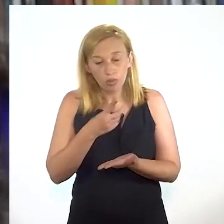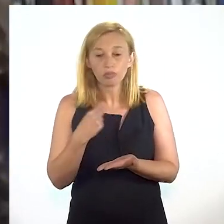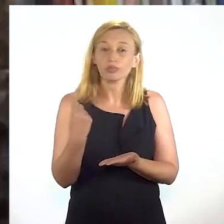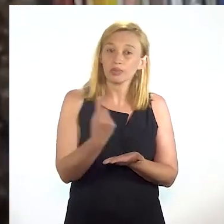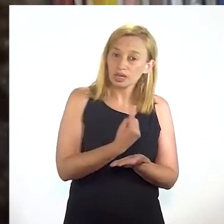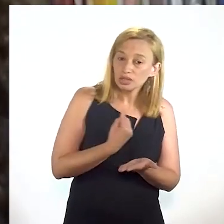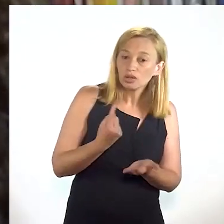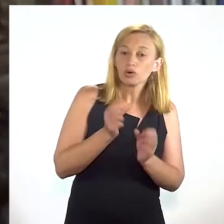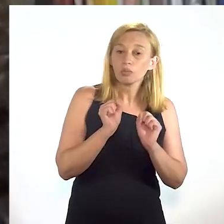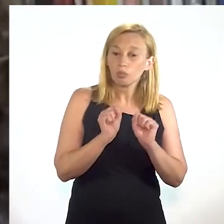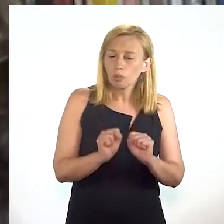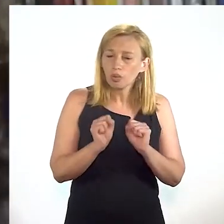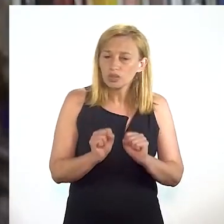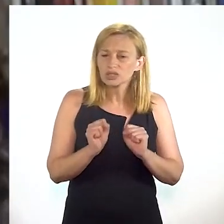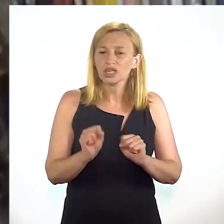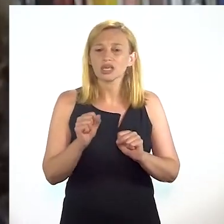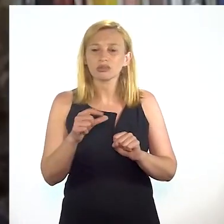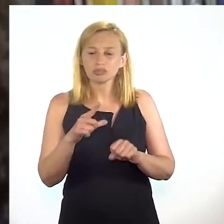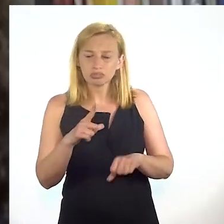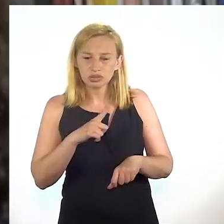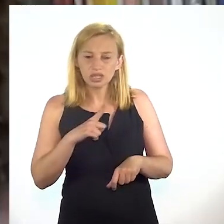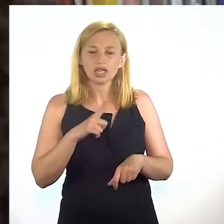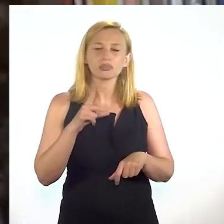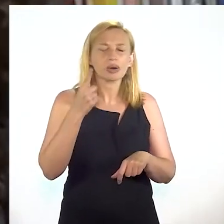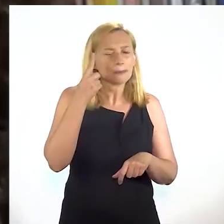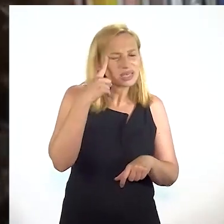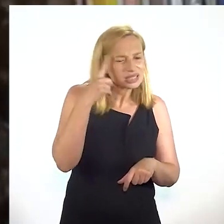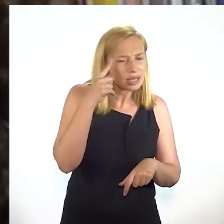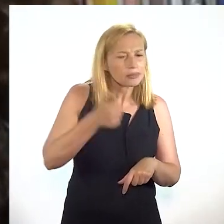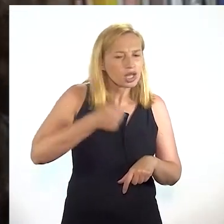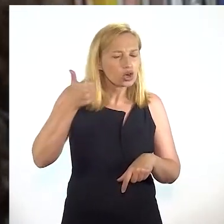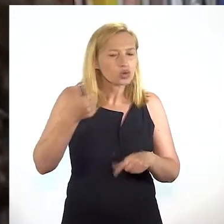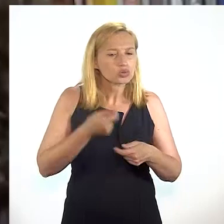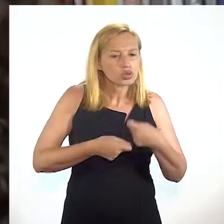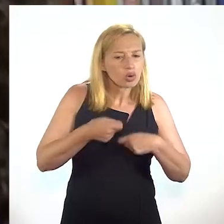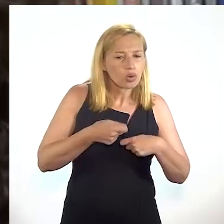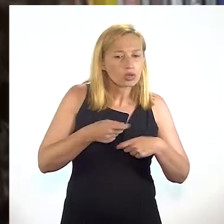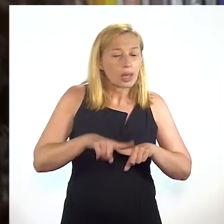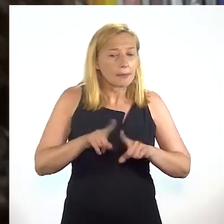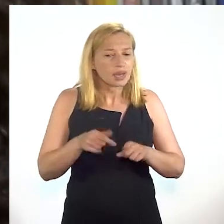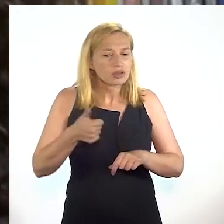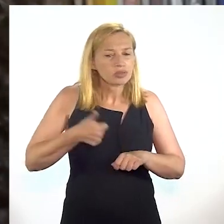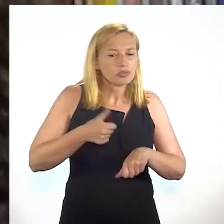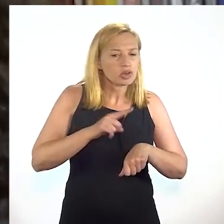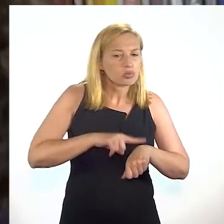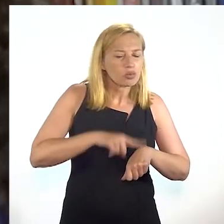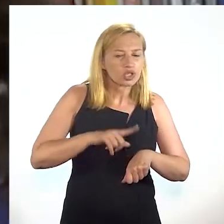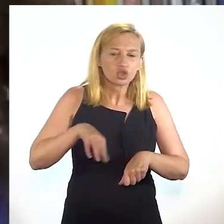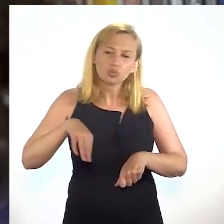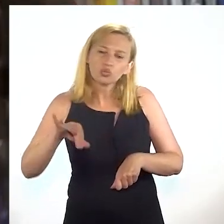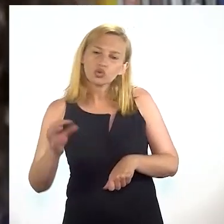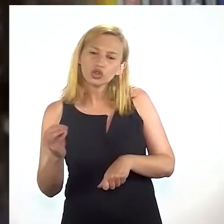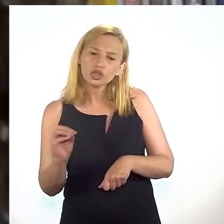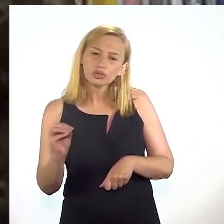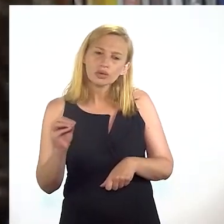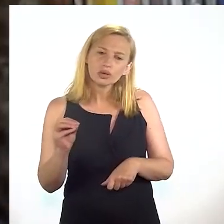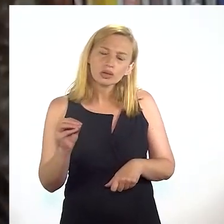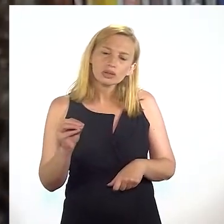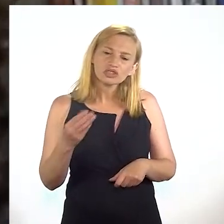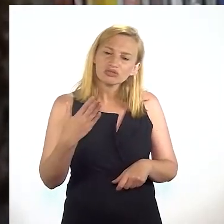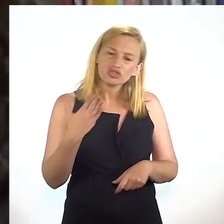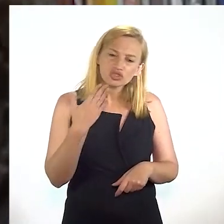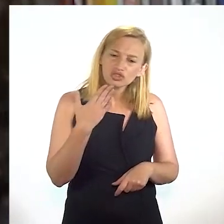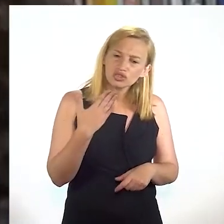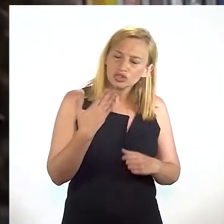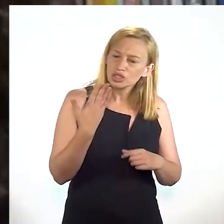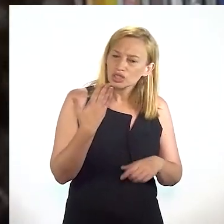obra, né? Que foi bom para a gente poder ter tempo para repensar, inclusive, o negócio. Mas no primeiro momento